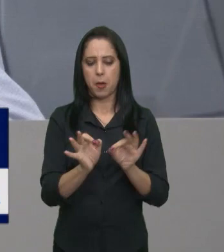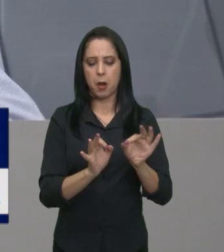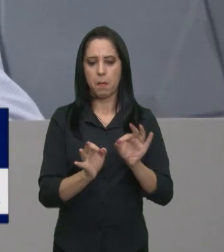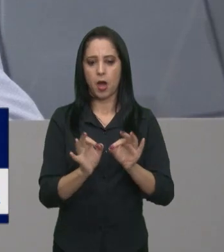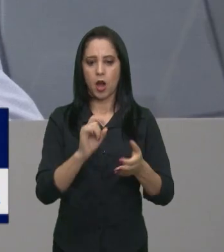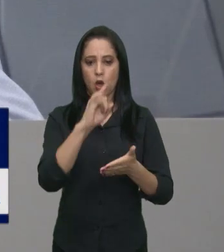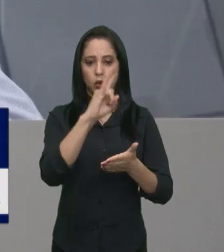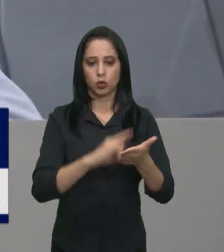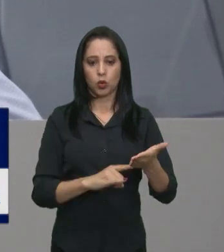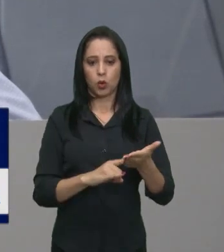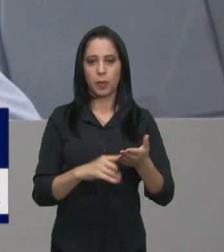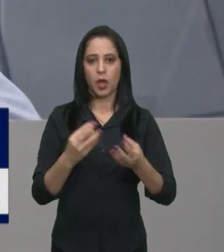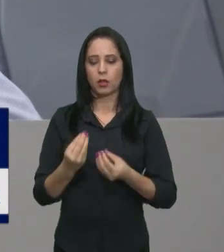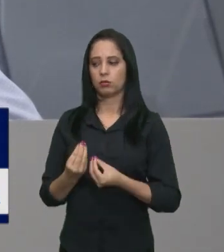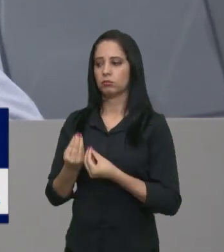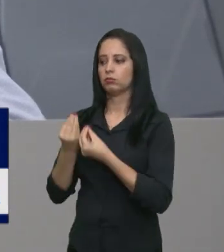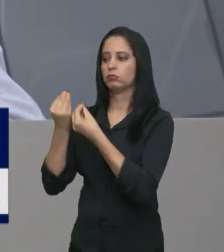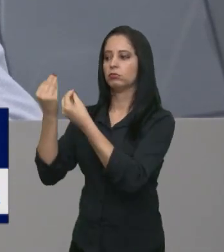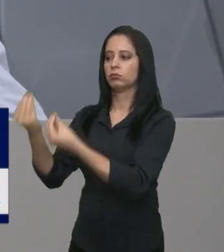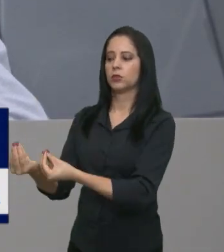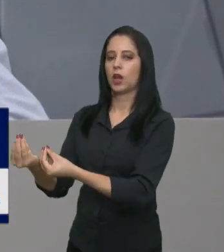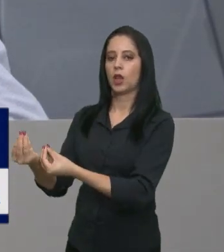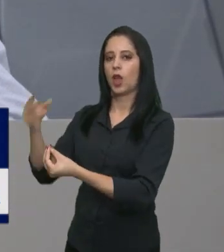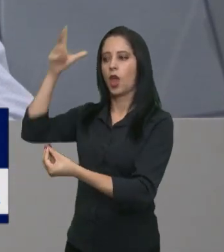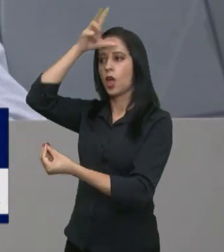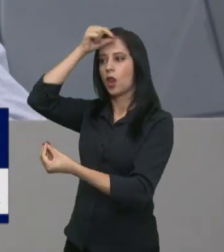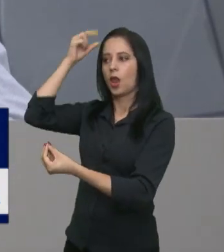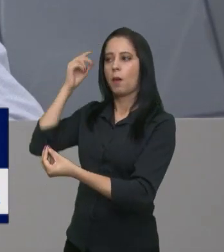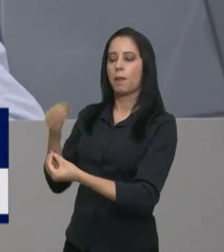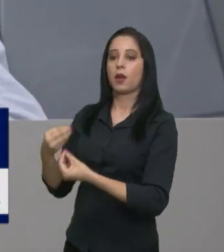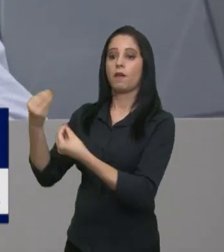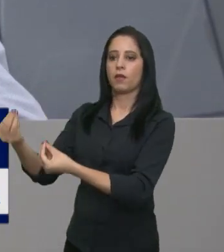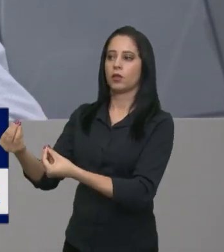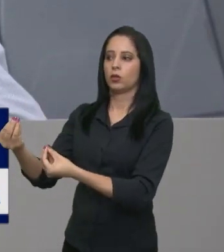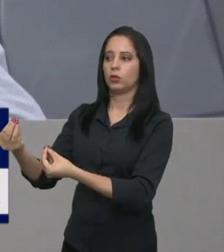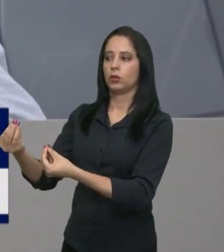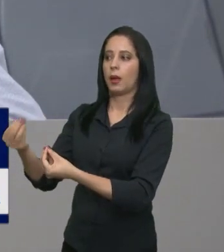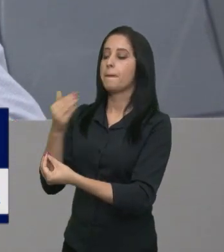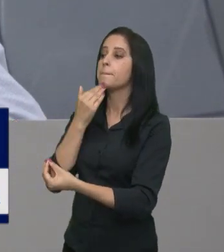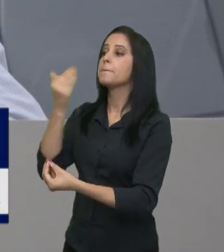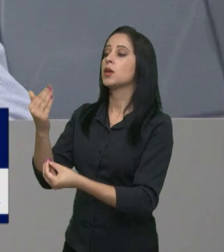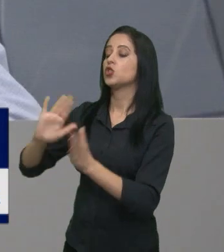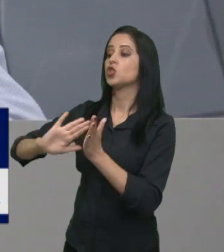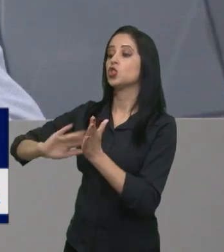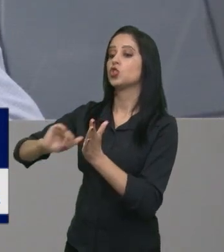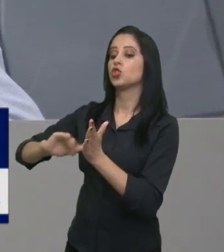entreguei diretamente no gabinete do prefeito para que fosse retirado o projeto.